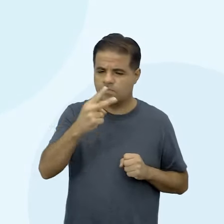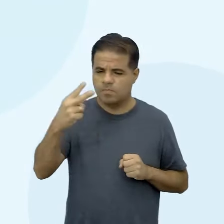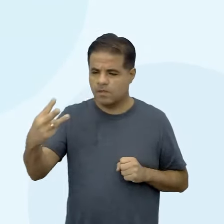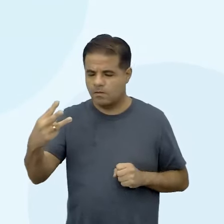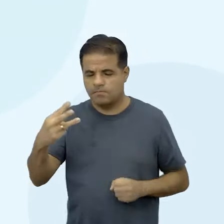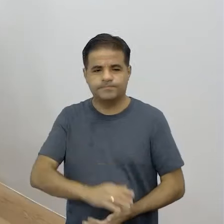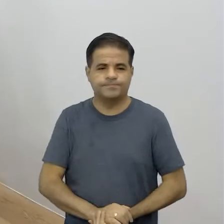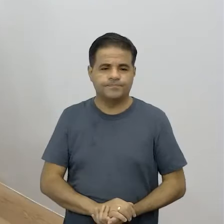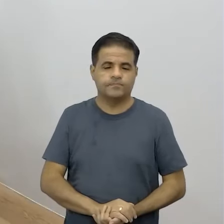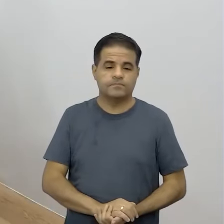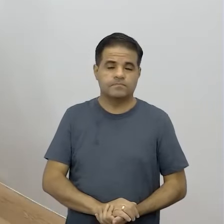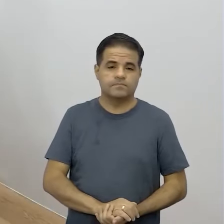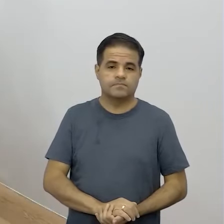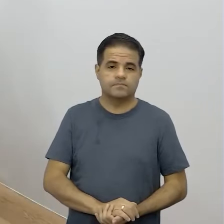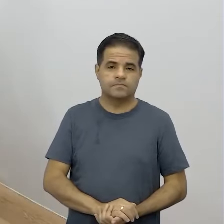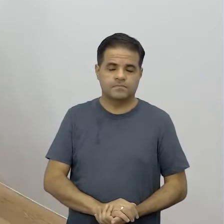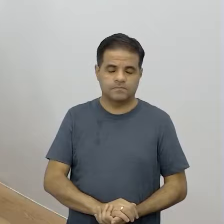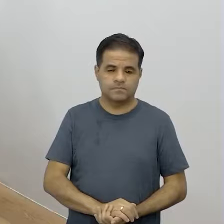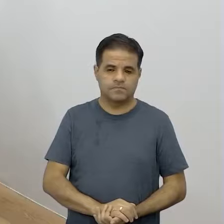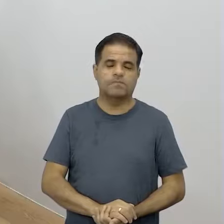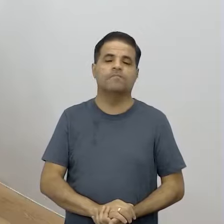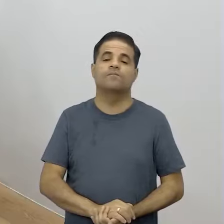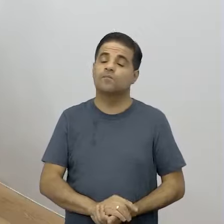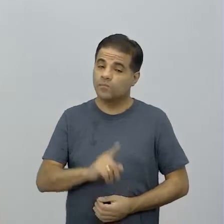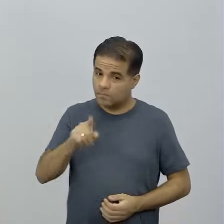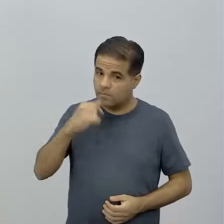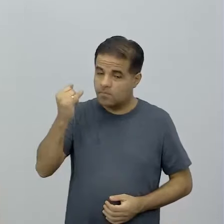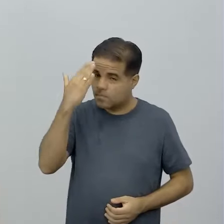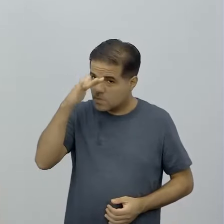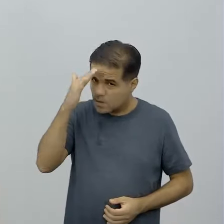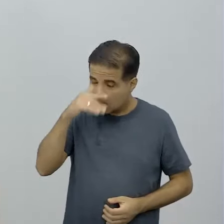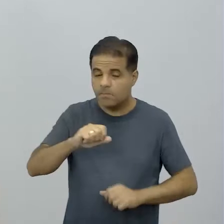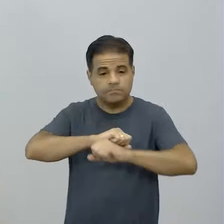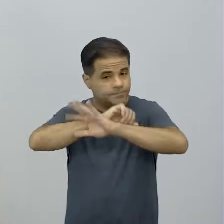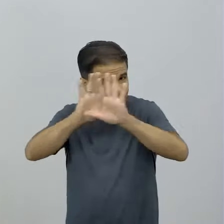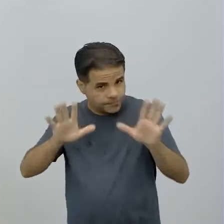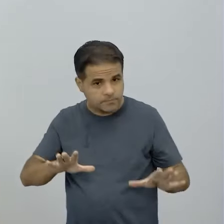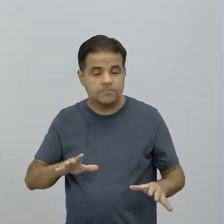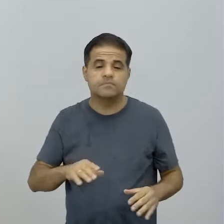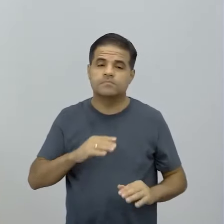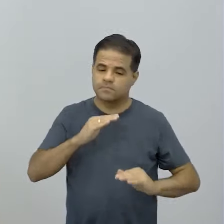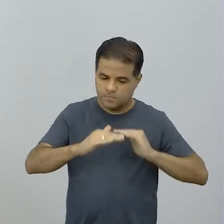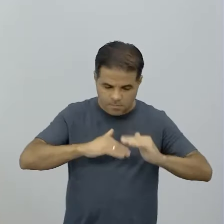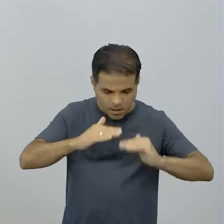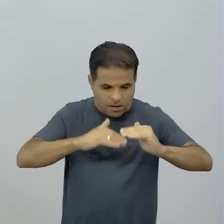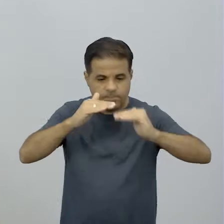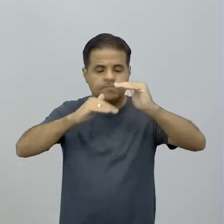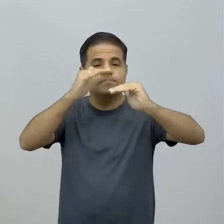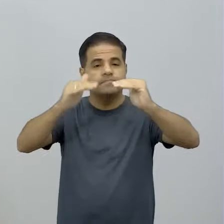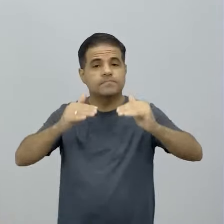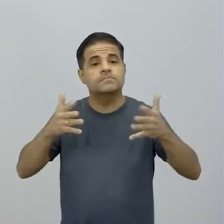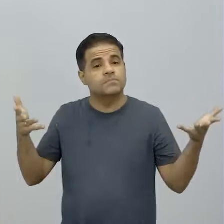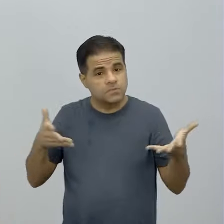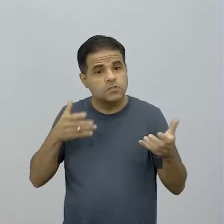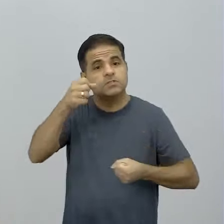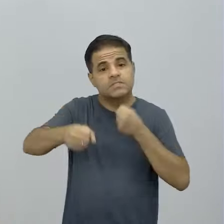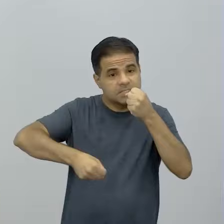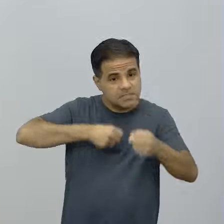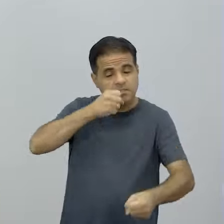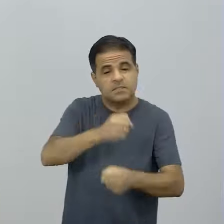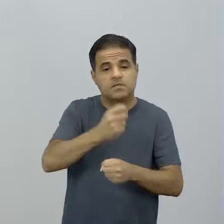2023, ok? Então é importante compreender esse desenvolvimento, que nesse ano